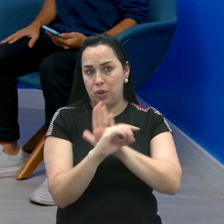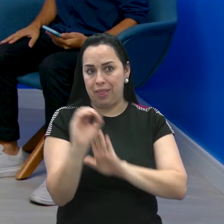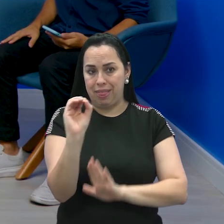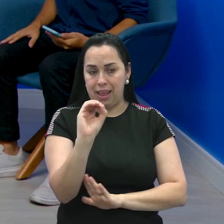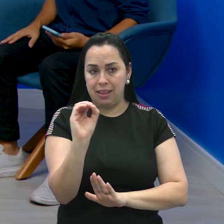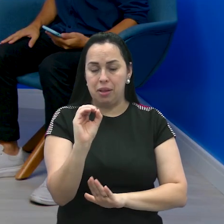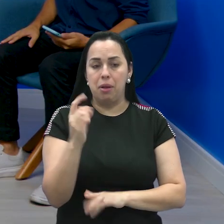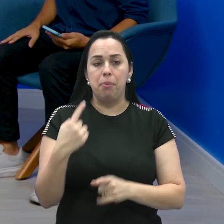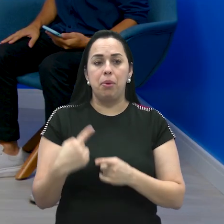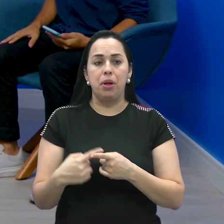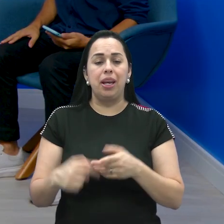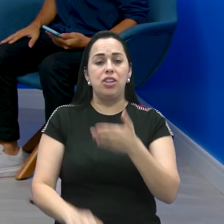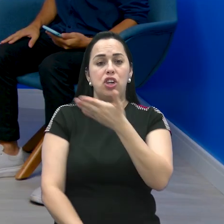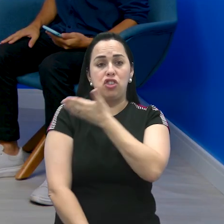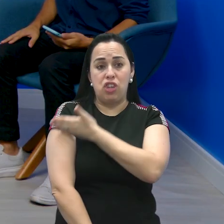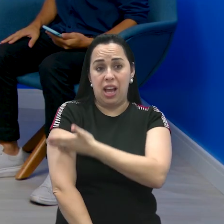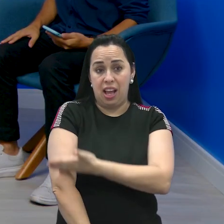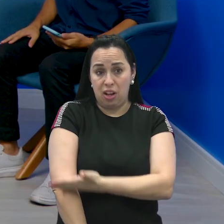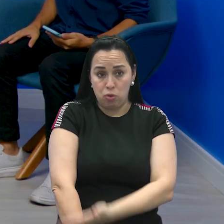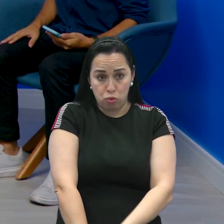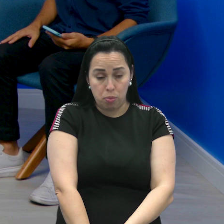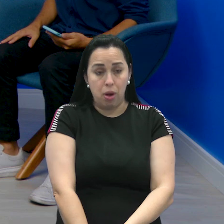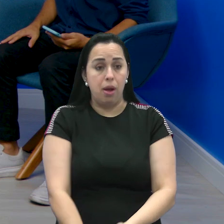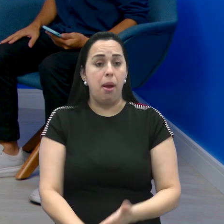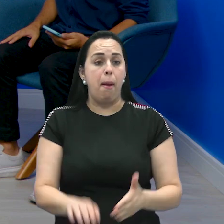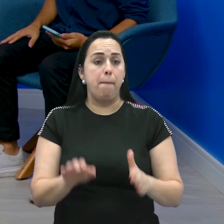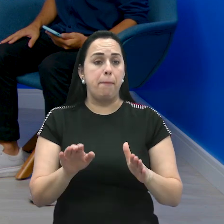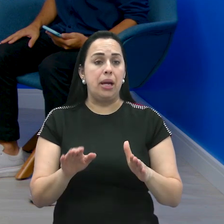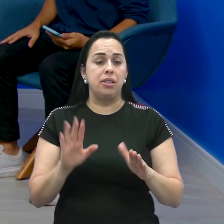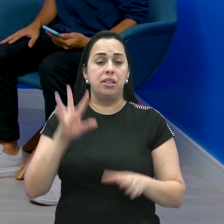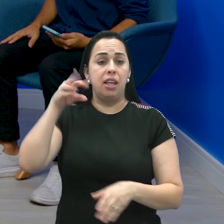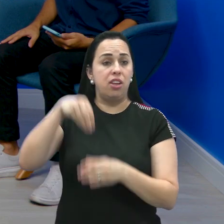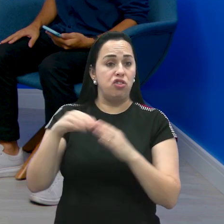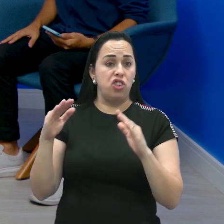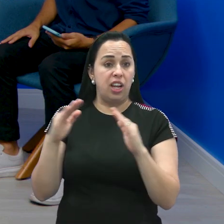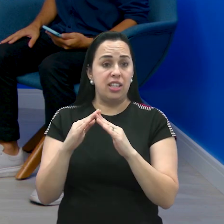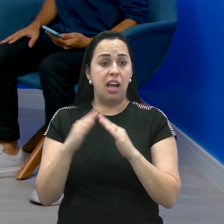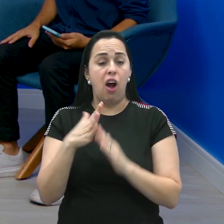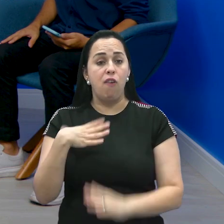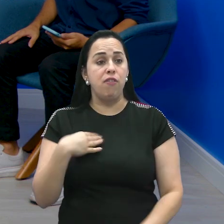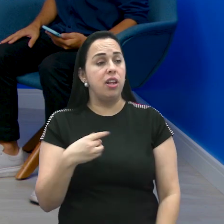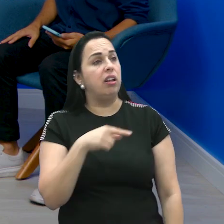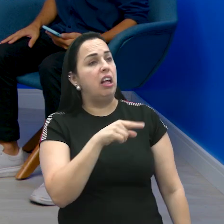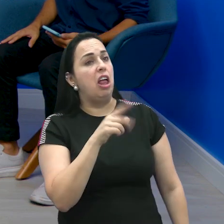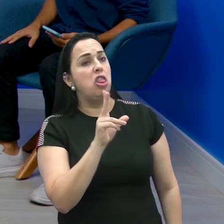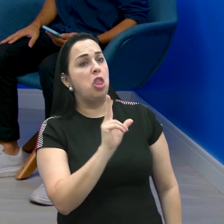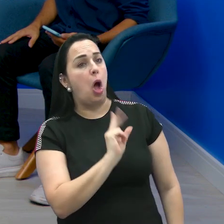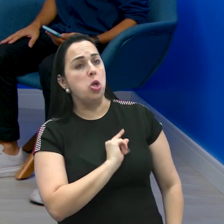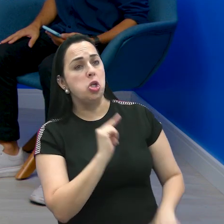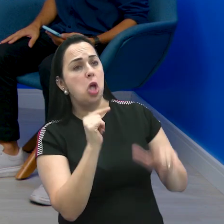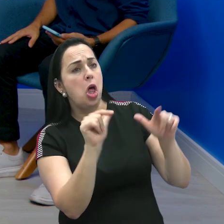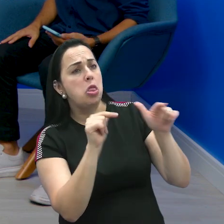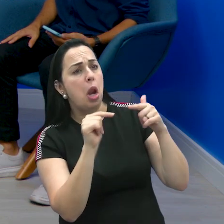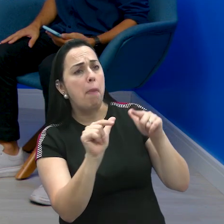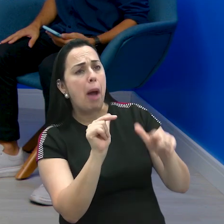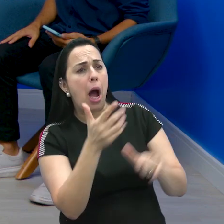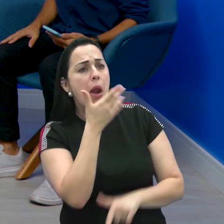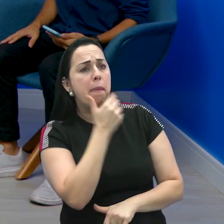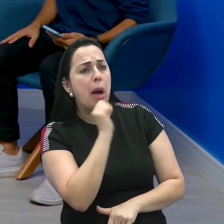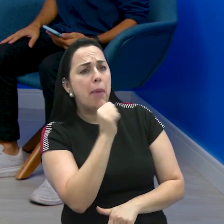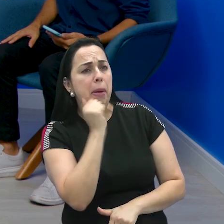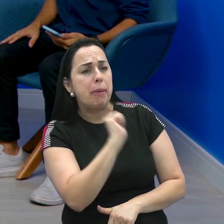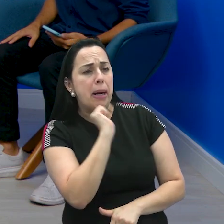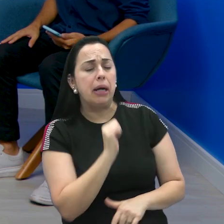já está no ambiente de trabalho onde isso é exigido, mas que quando chega em casa e o filho fala, nossa, você só trabalha.